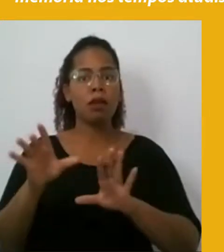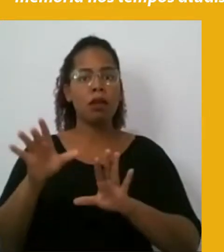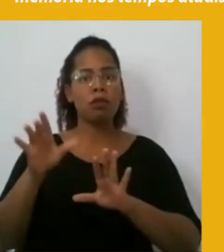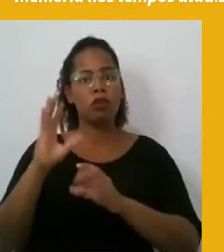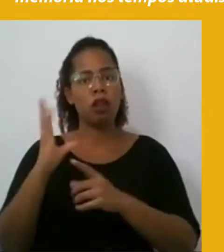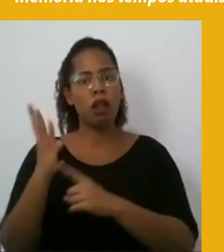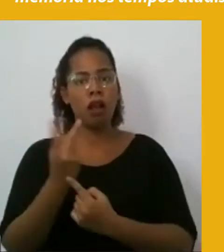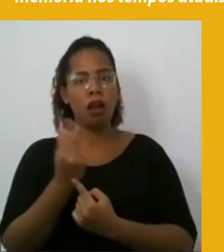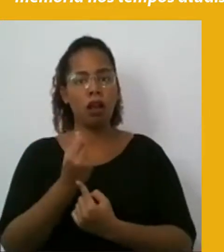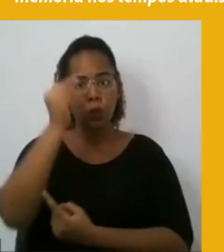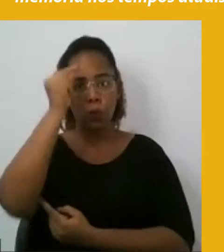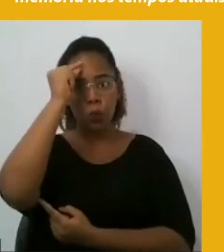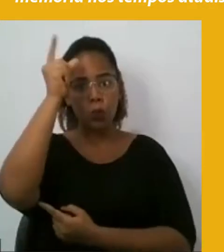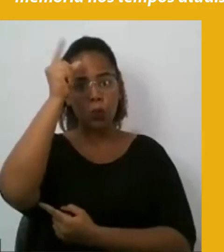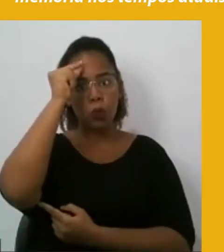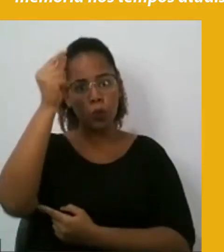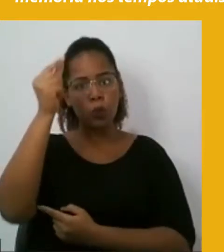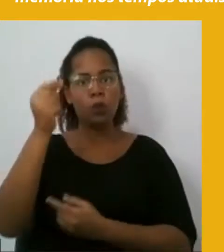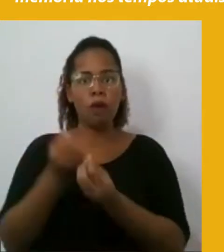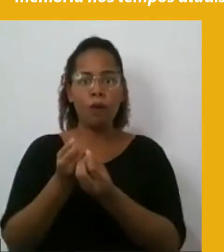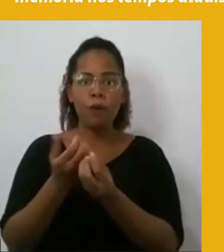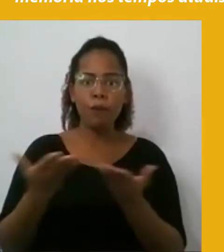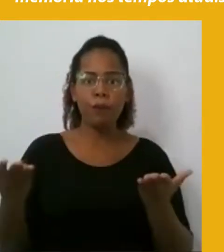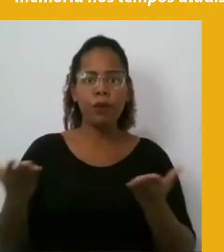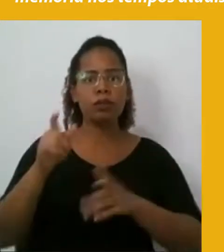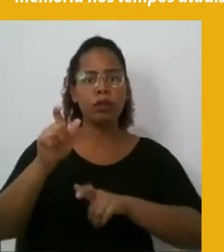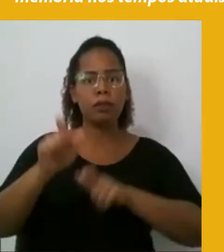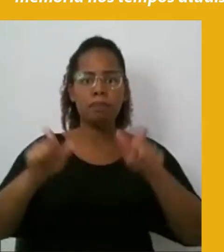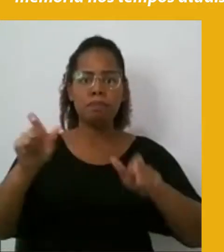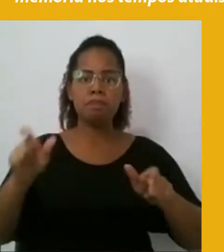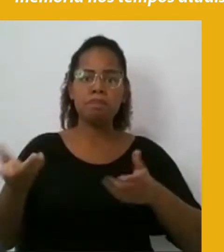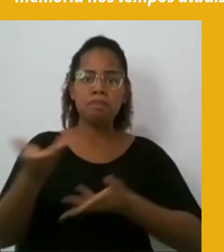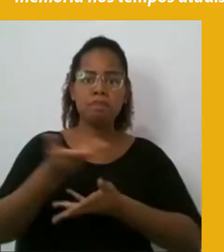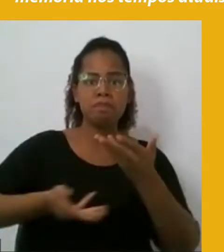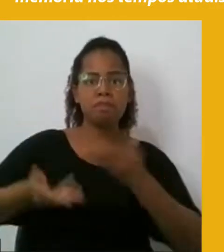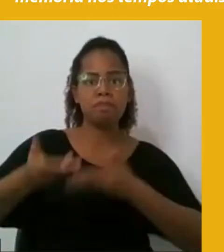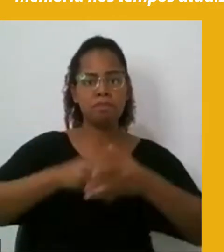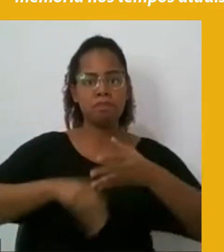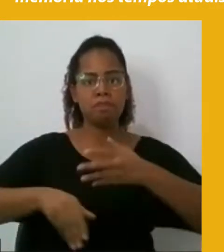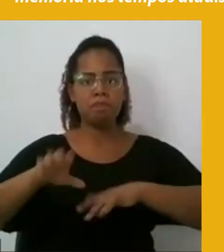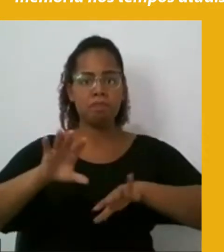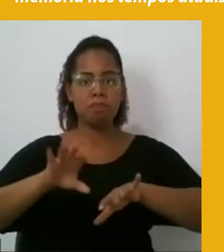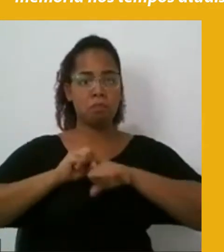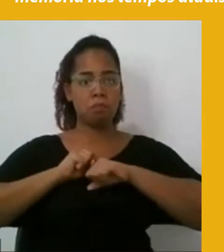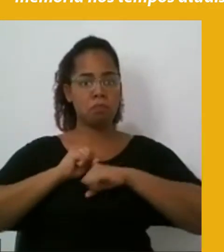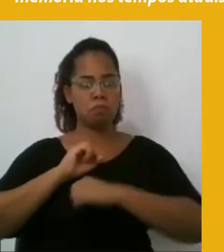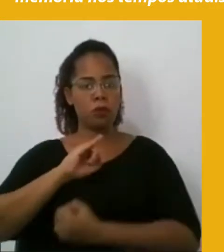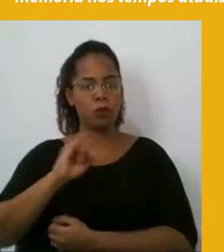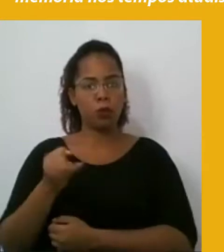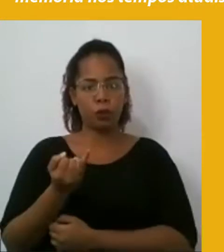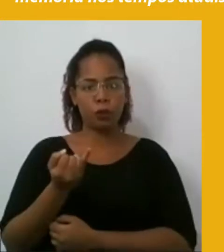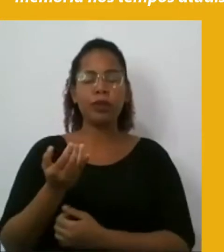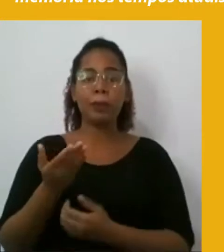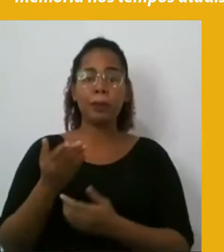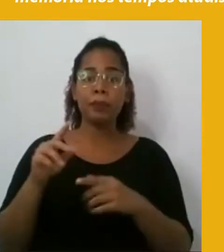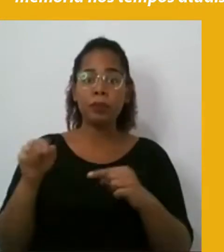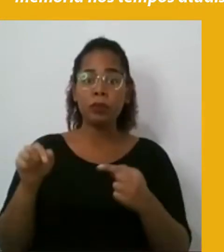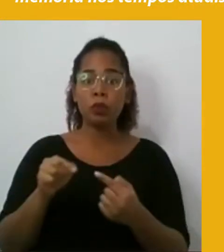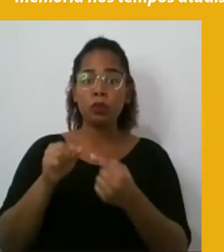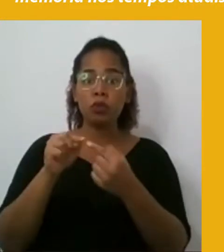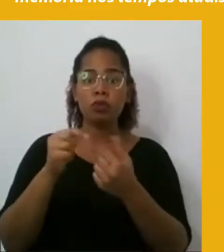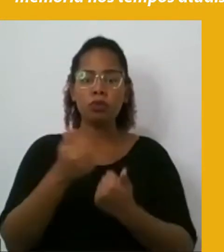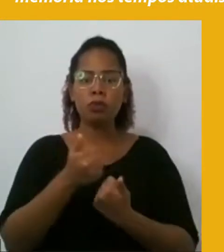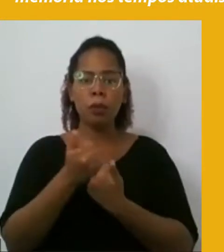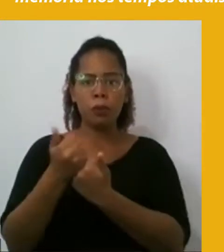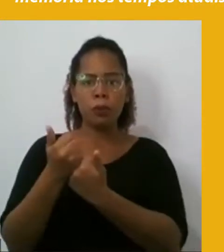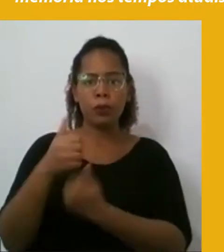cultura. Enfim, ele vem para, de fato, apoiar o setor cultural. Além dos 200 projetos que